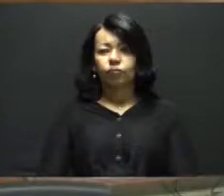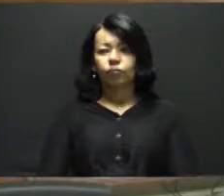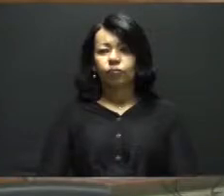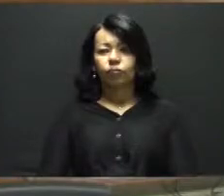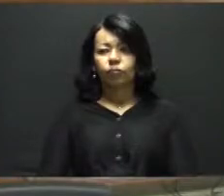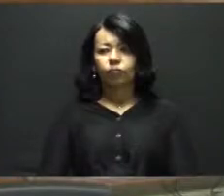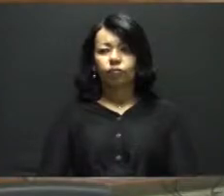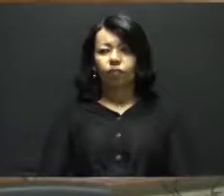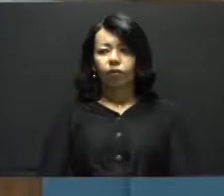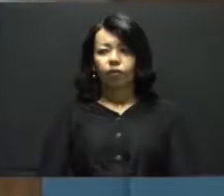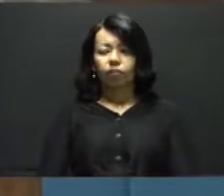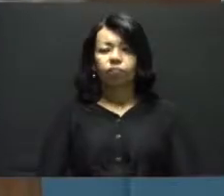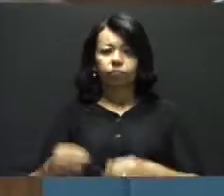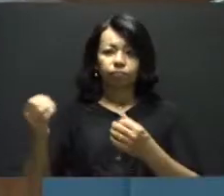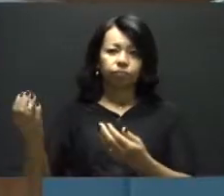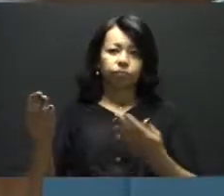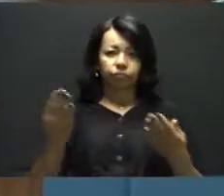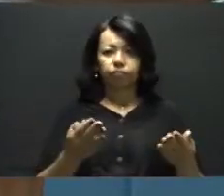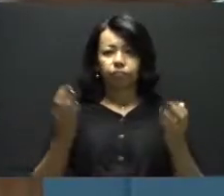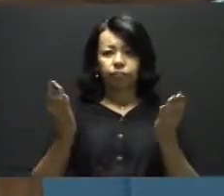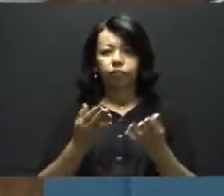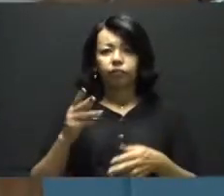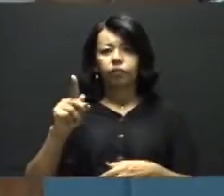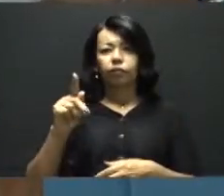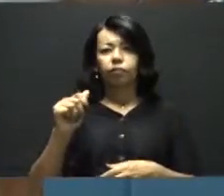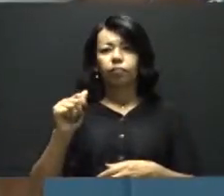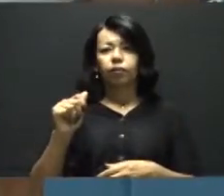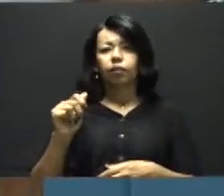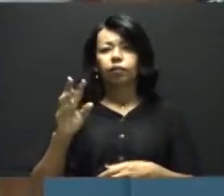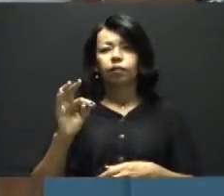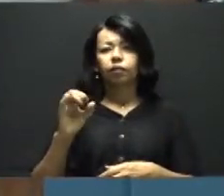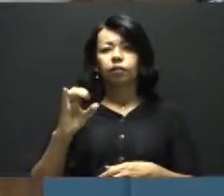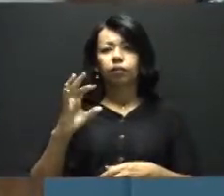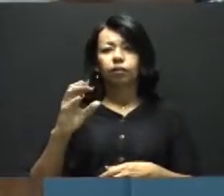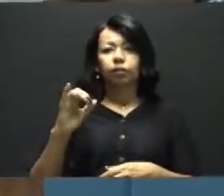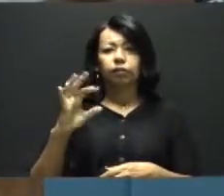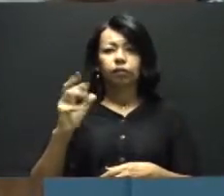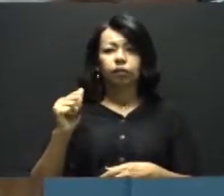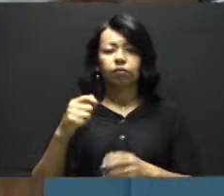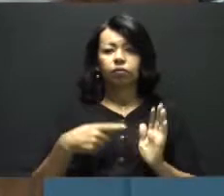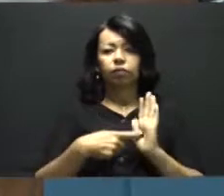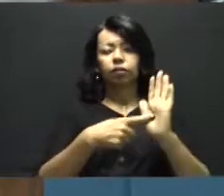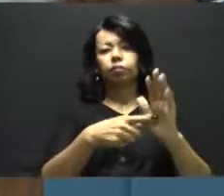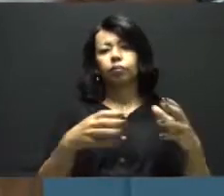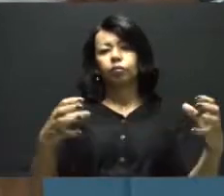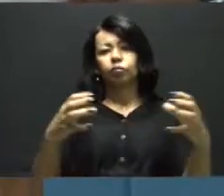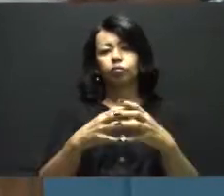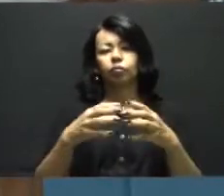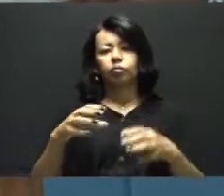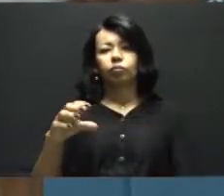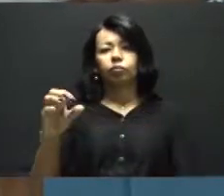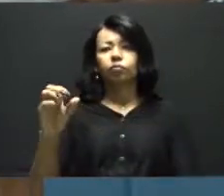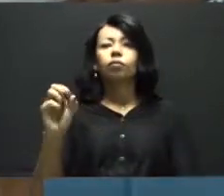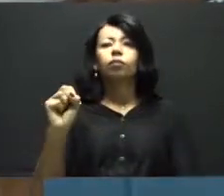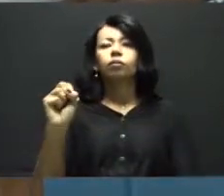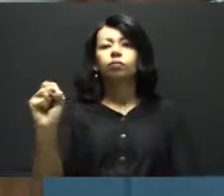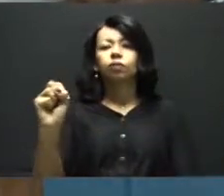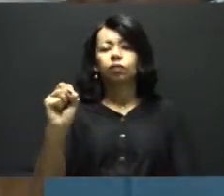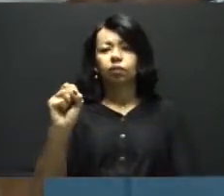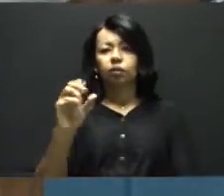convidamos neste momento patrícia bidinho de oliveira indicado pela bancada do solidariedade